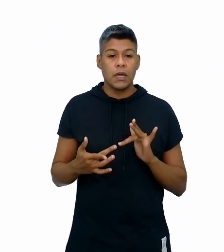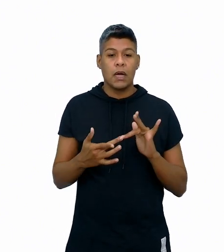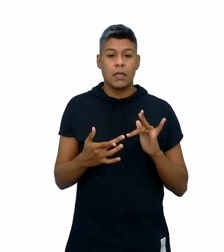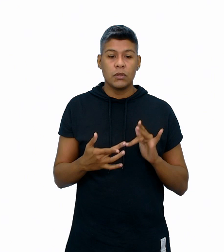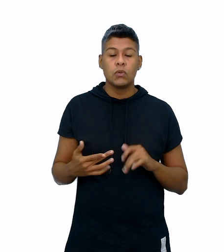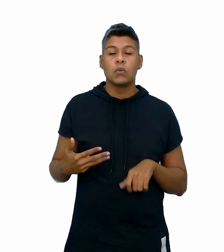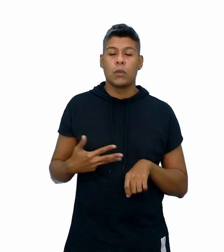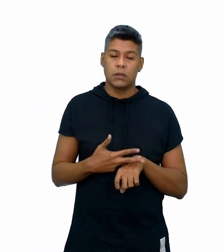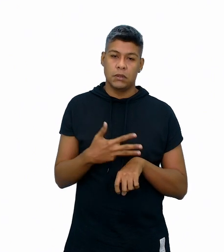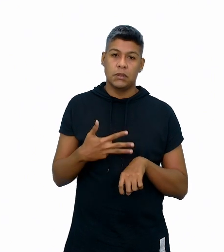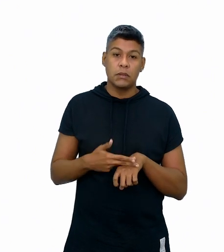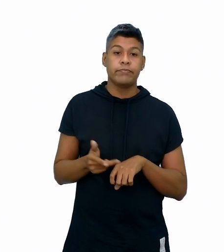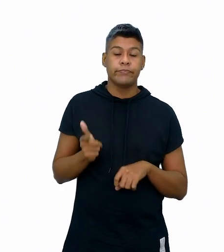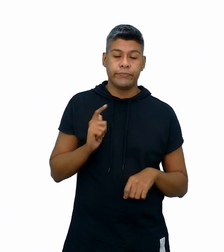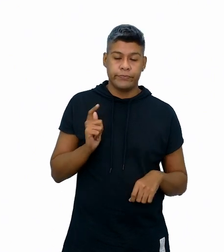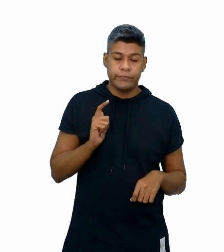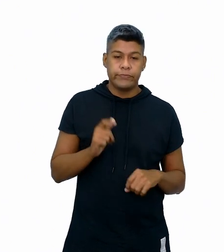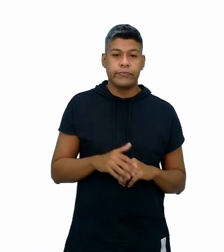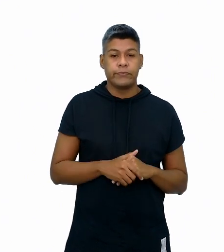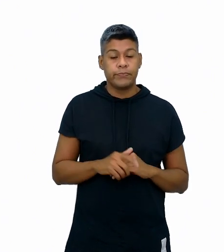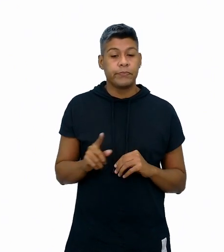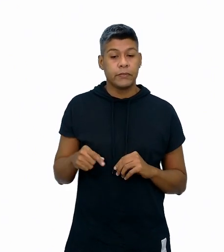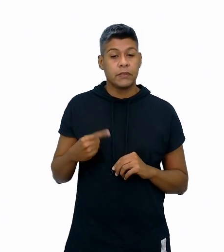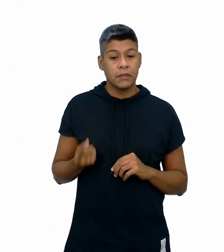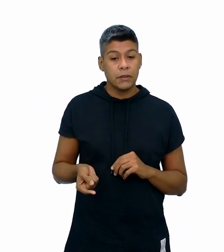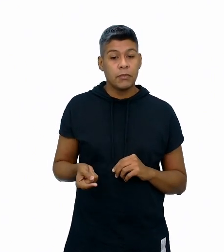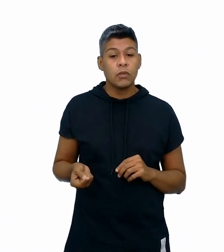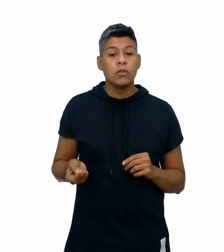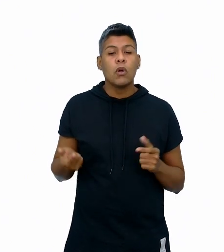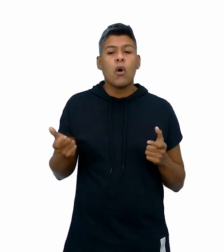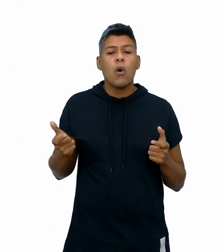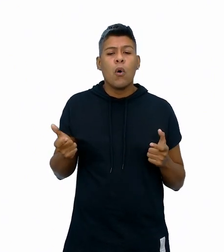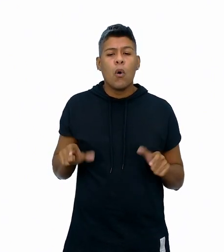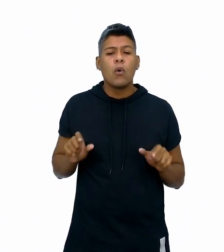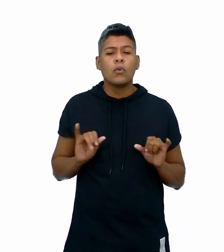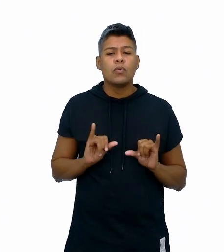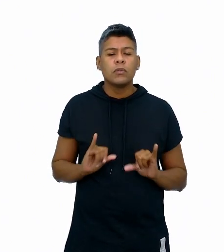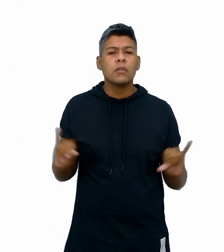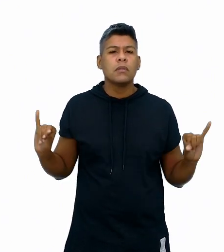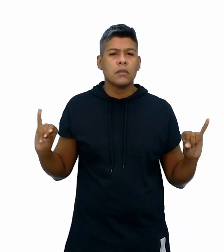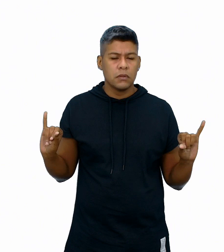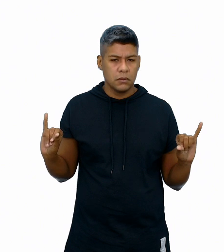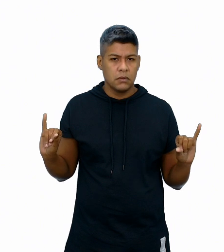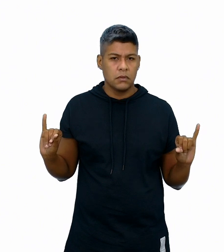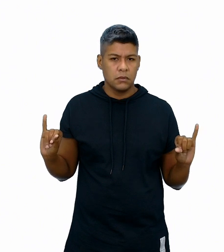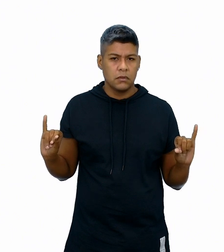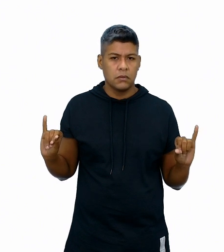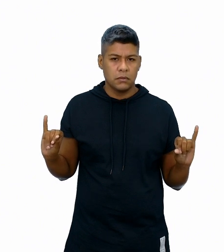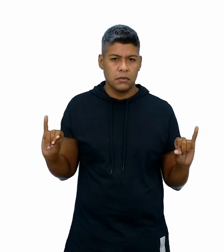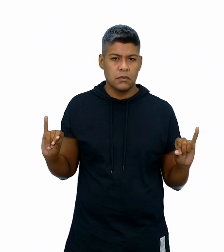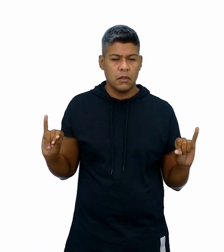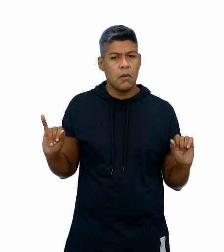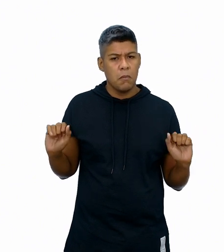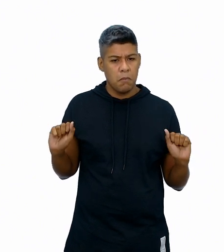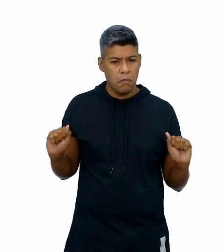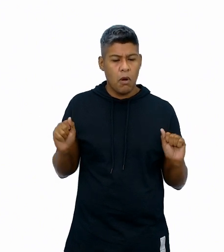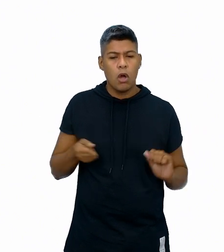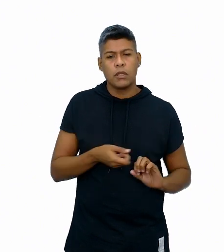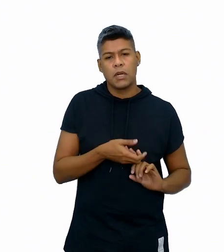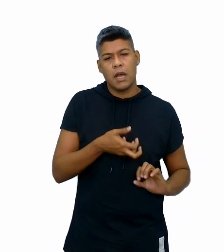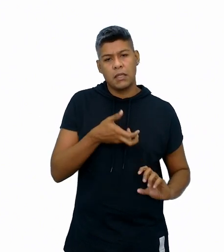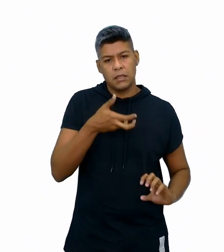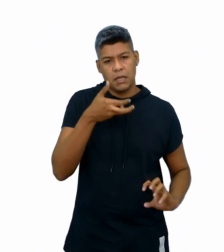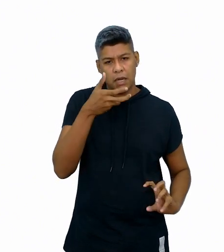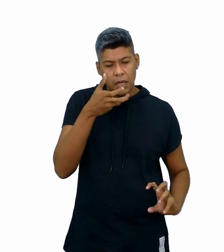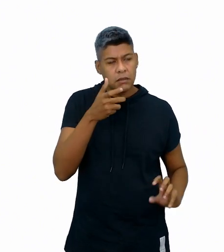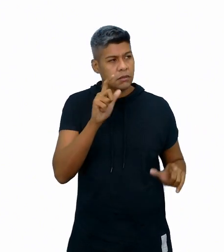WhatsApp, não é? E depois, onde essa campanha pode ser divulgada? Vejam, pode ser um cartaz que vai